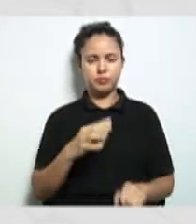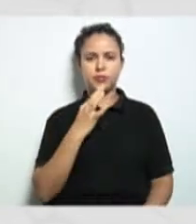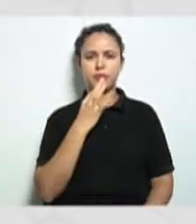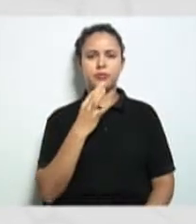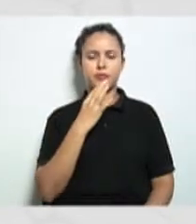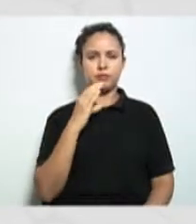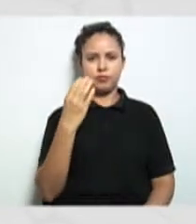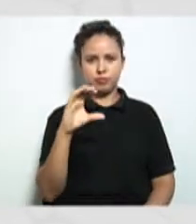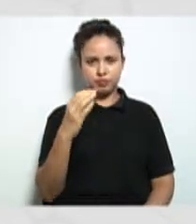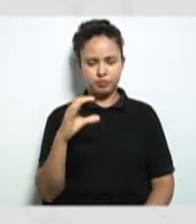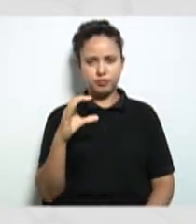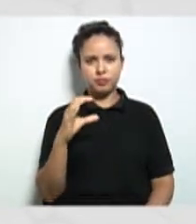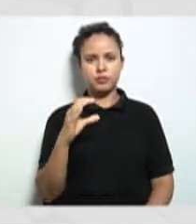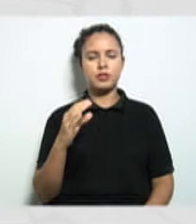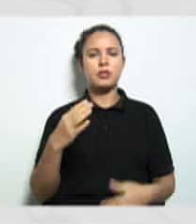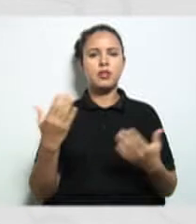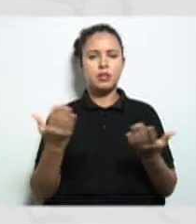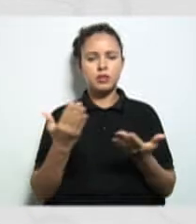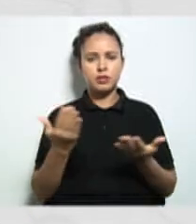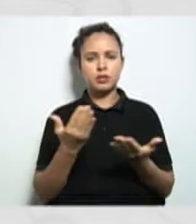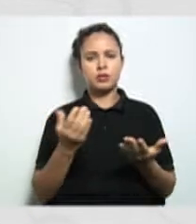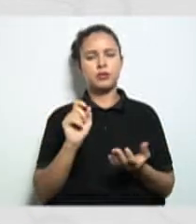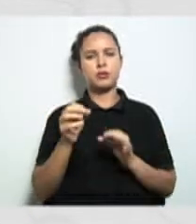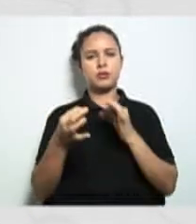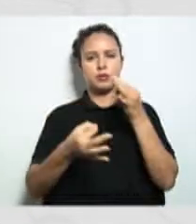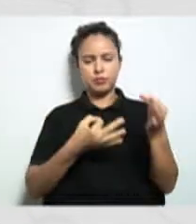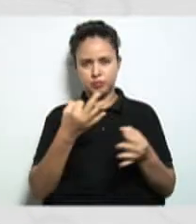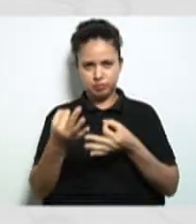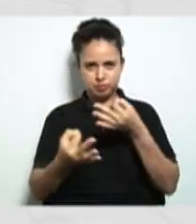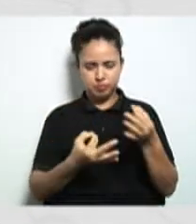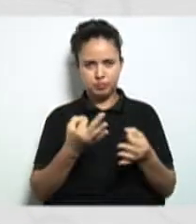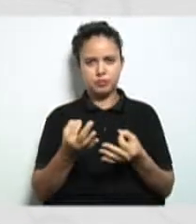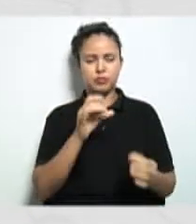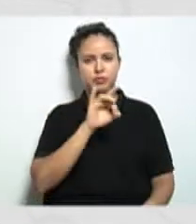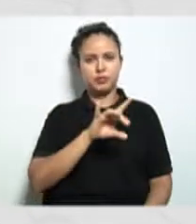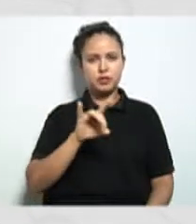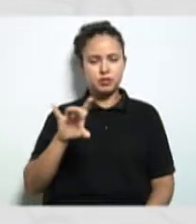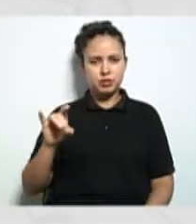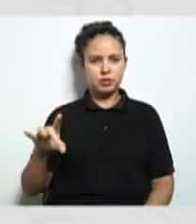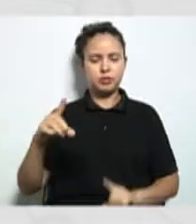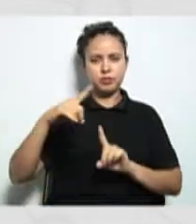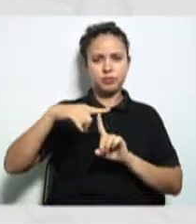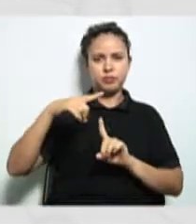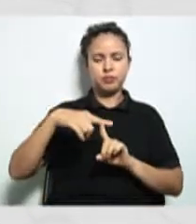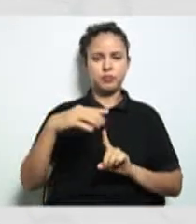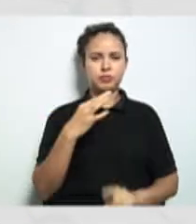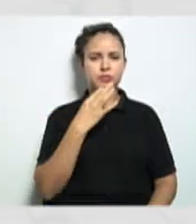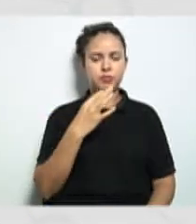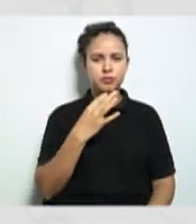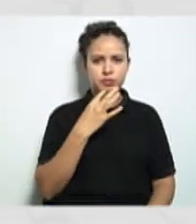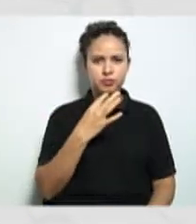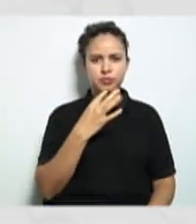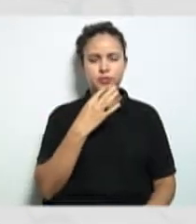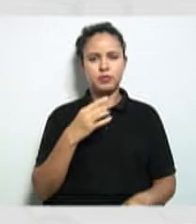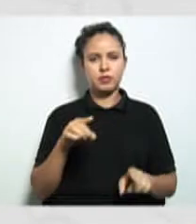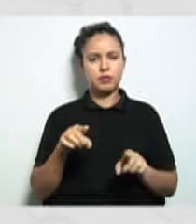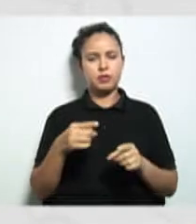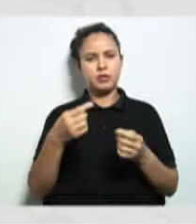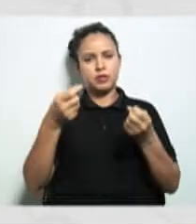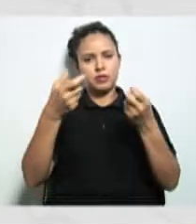conhecimento científico. Vamos comentar um pouco, né, professora? Cada um desses tipos de conhecimento, assim,